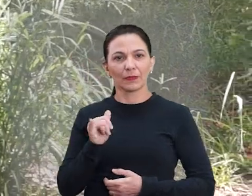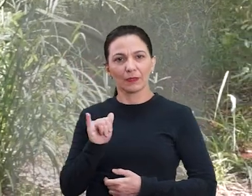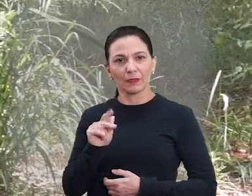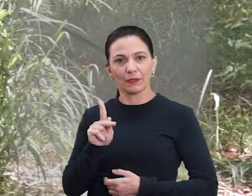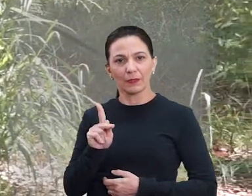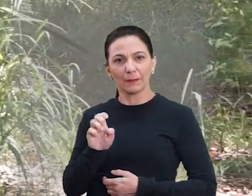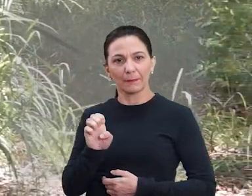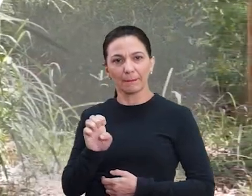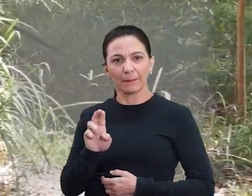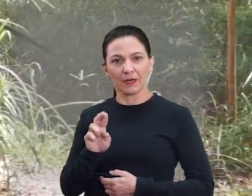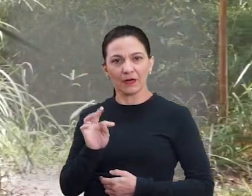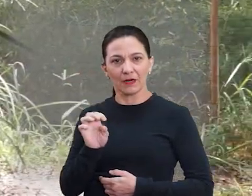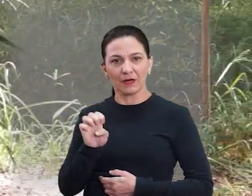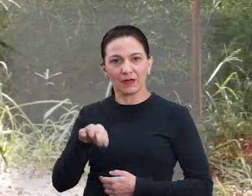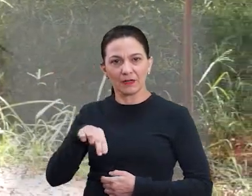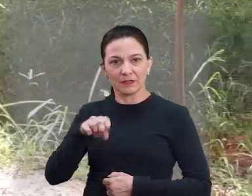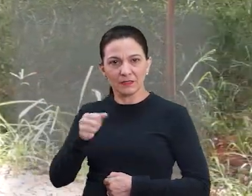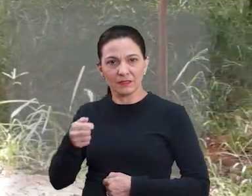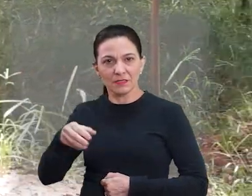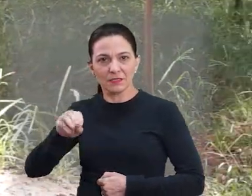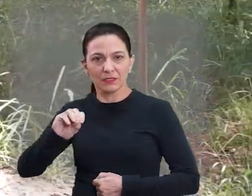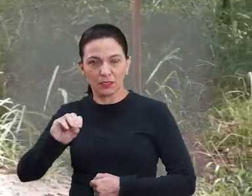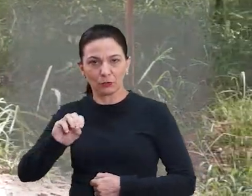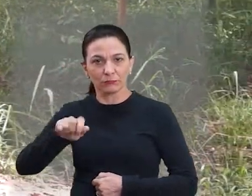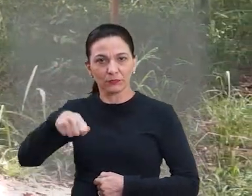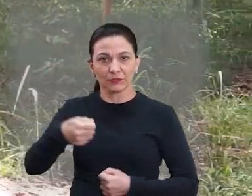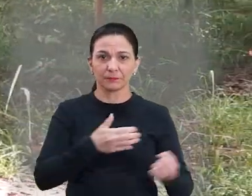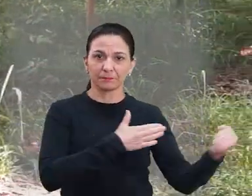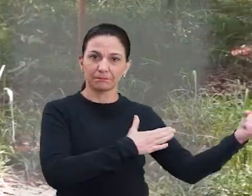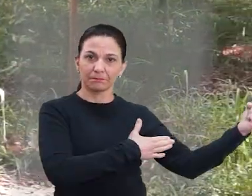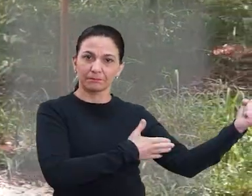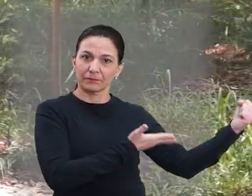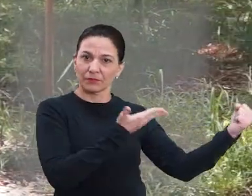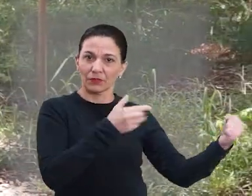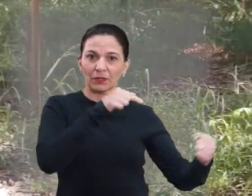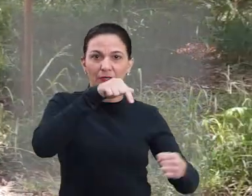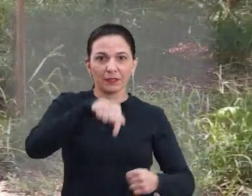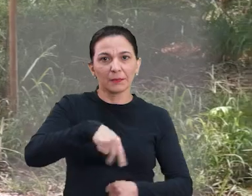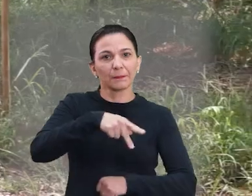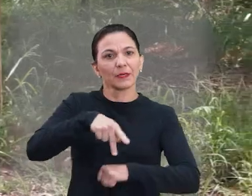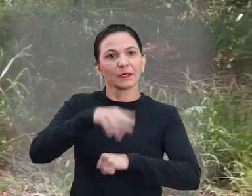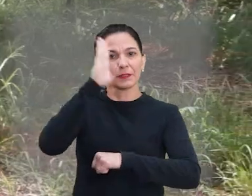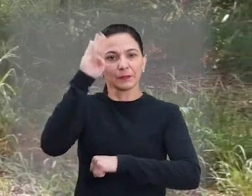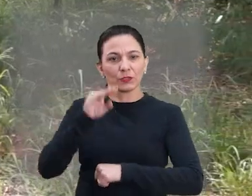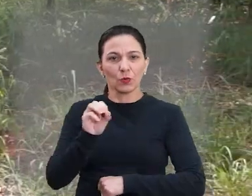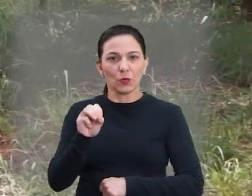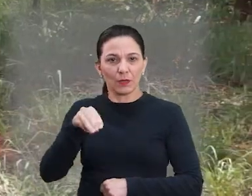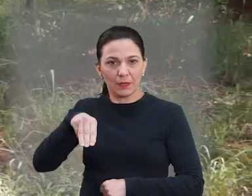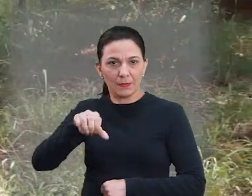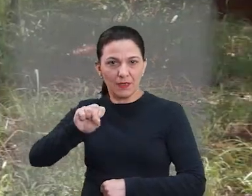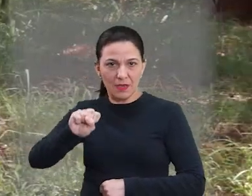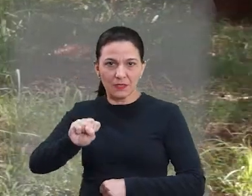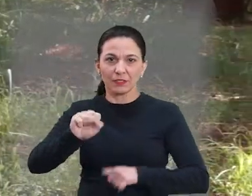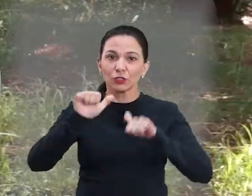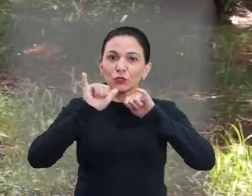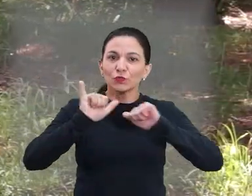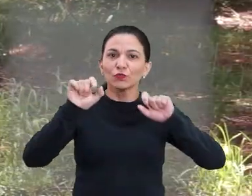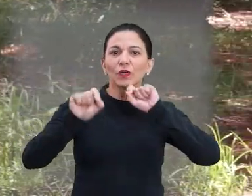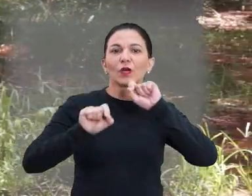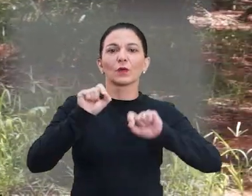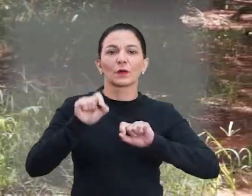a hipertensão arterial popularmente conhecida com pressão alta é a doença crônica mais comum entre